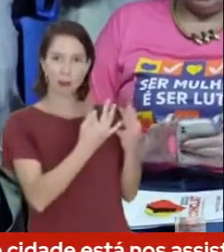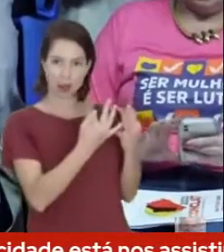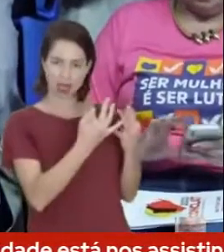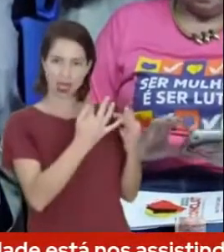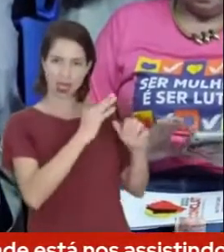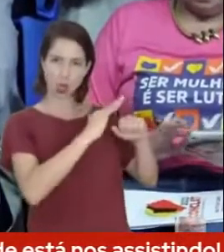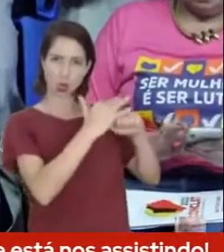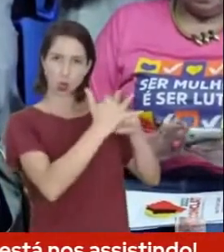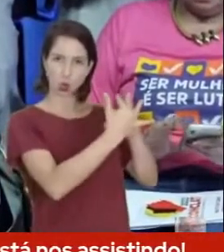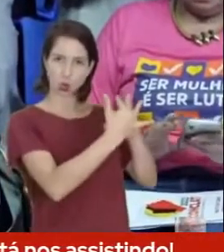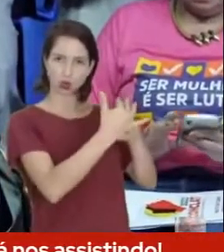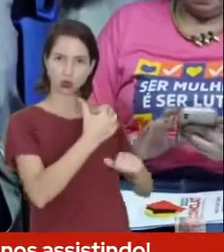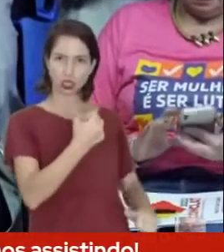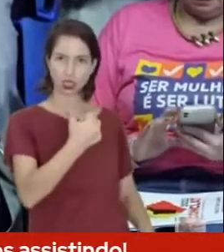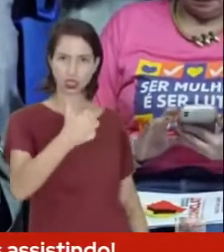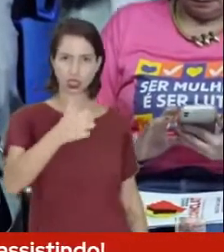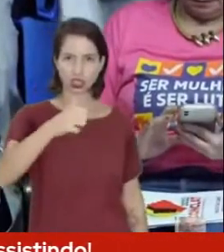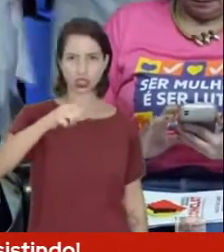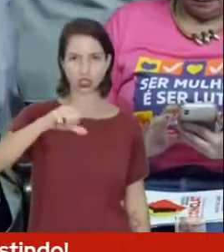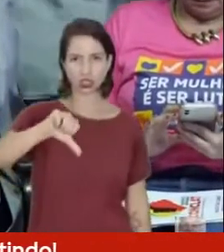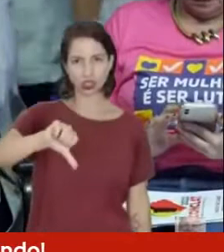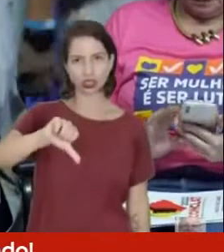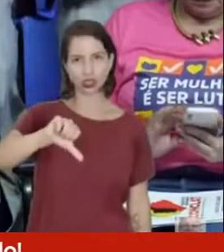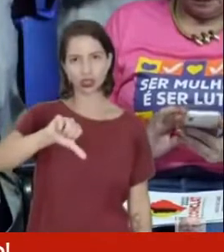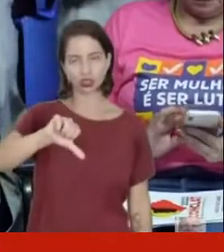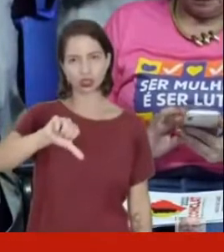já estaria tomado no local.